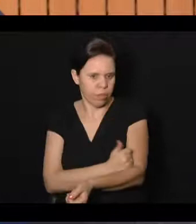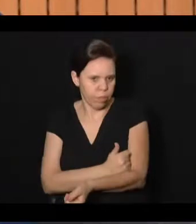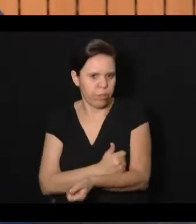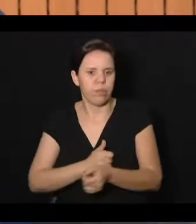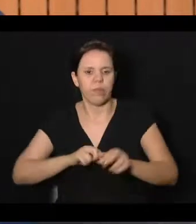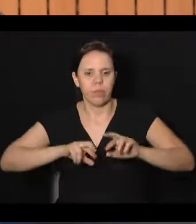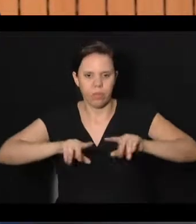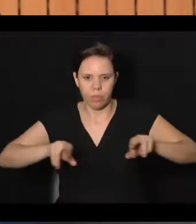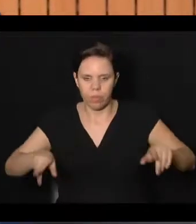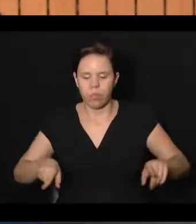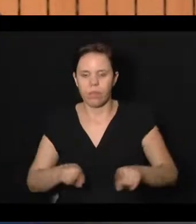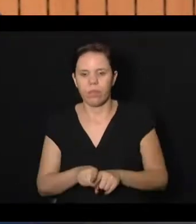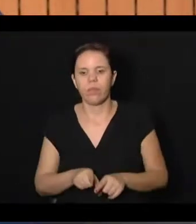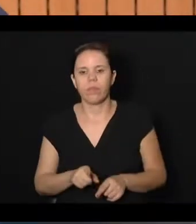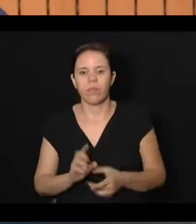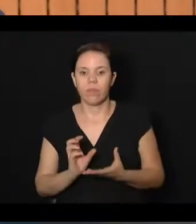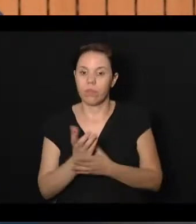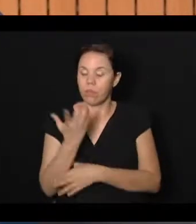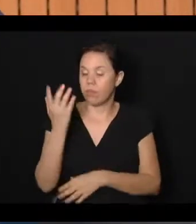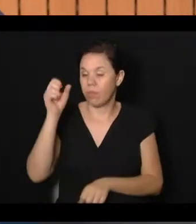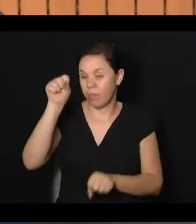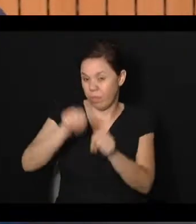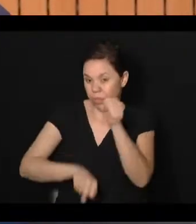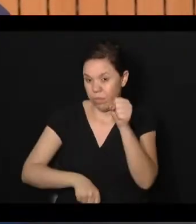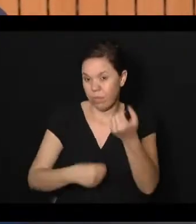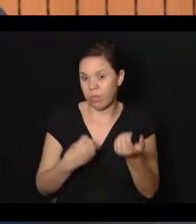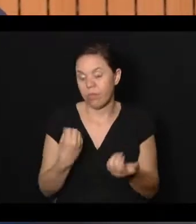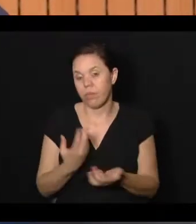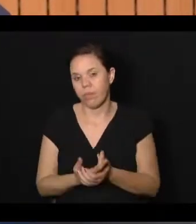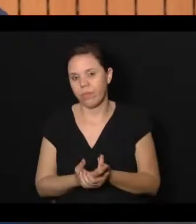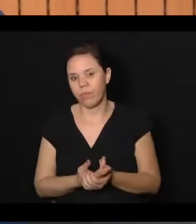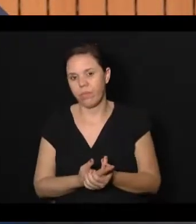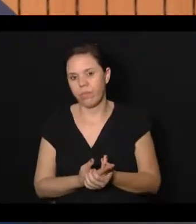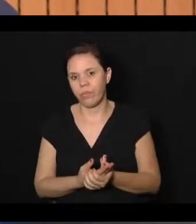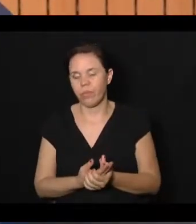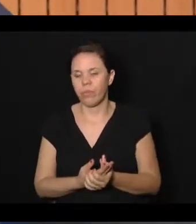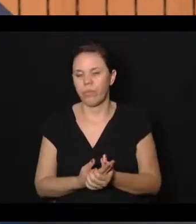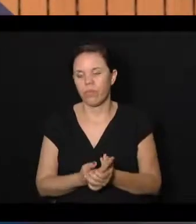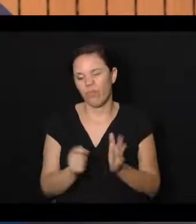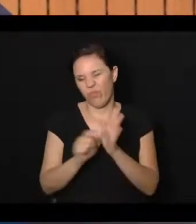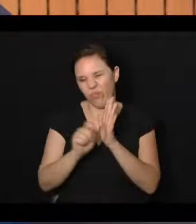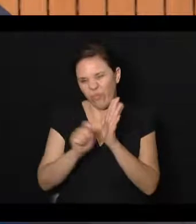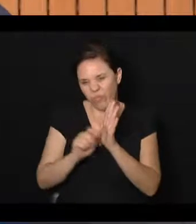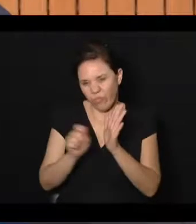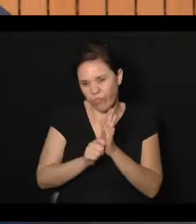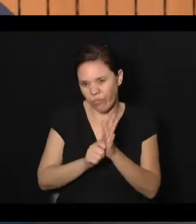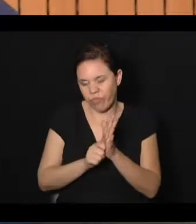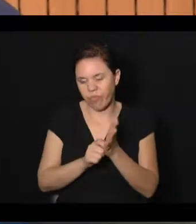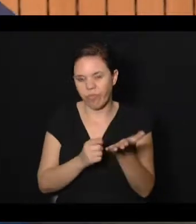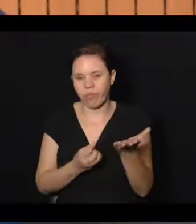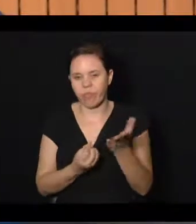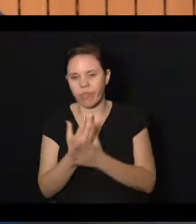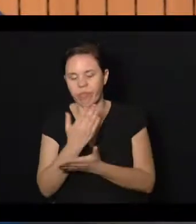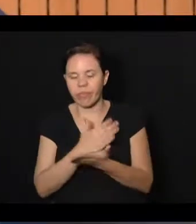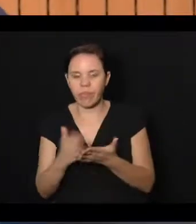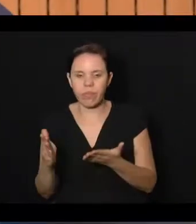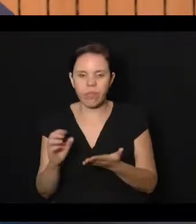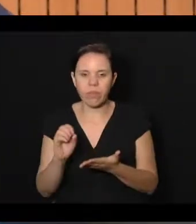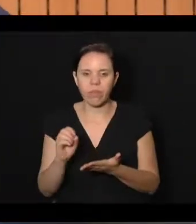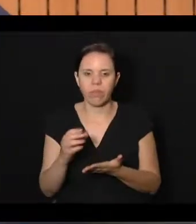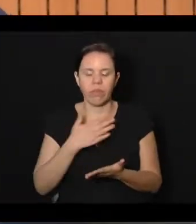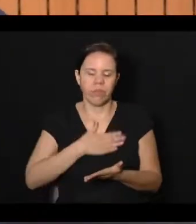pessoa cometer algum tipo de delito seja um pequeno traficante para poder satisfazer o seu vício ou então